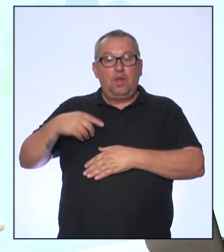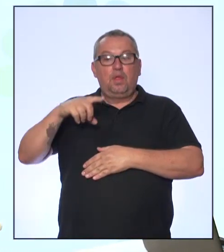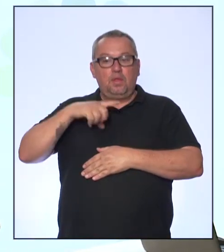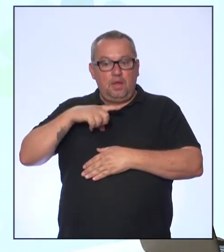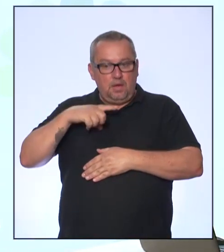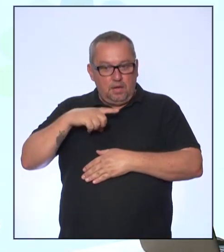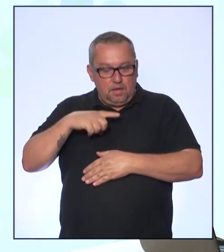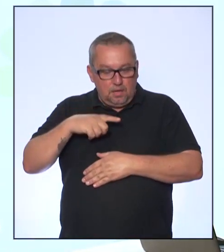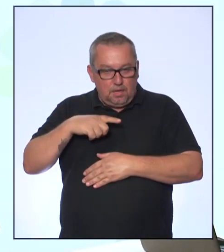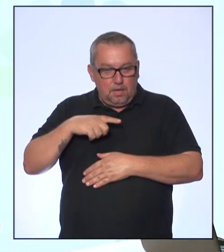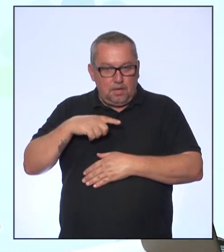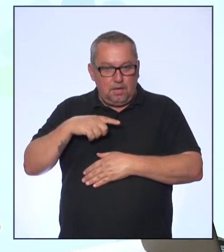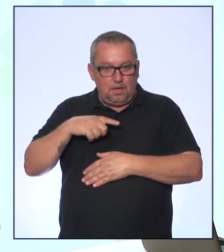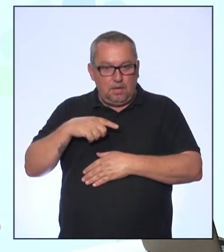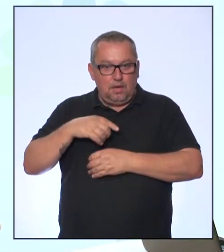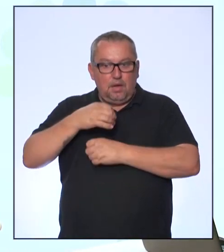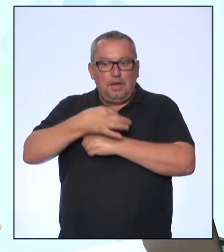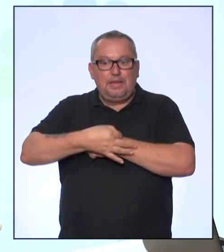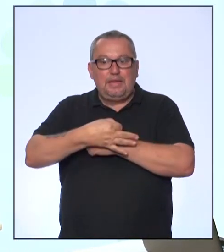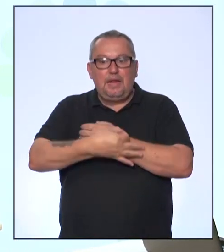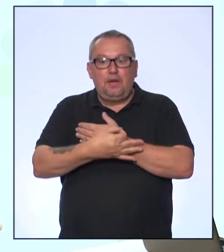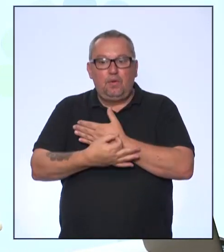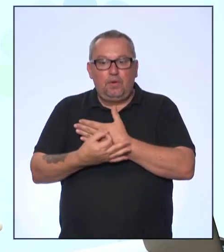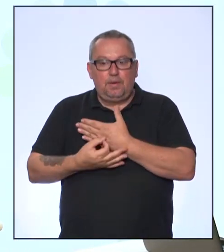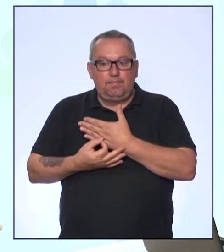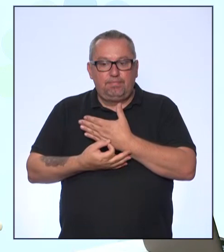possui célula.